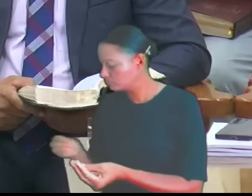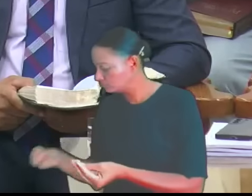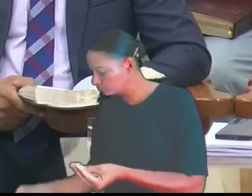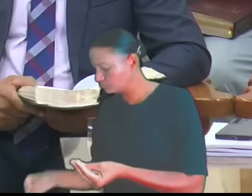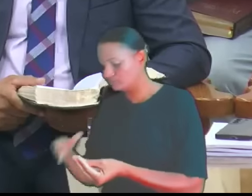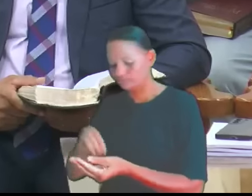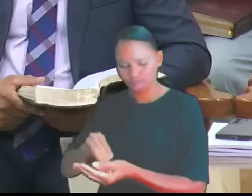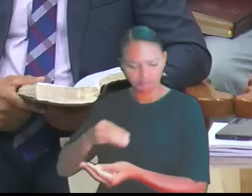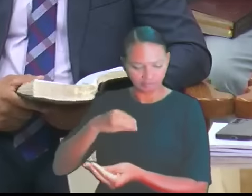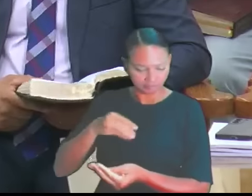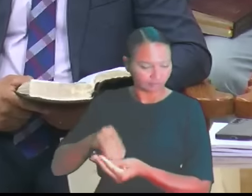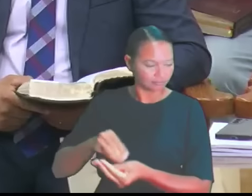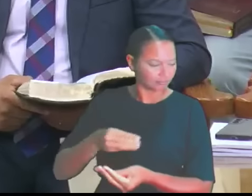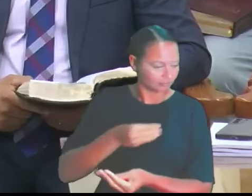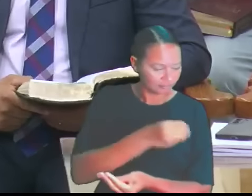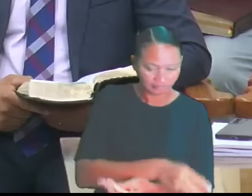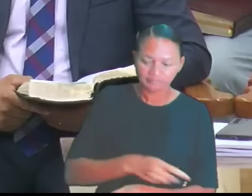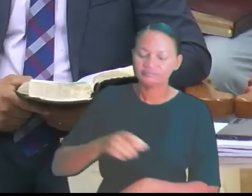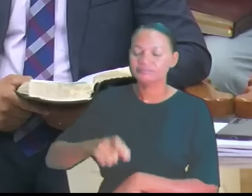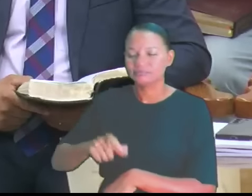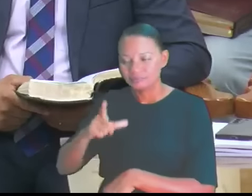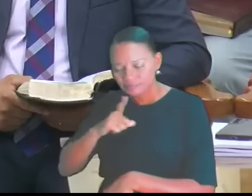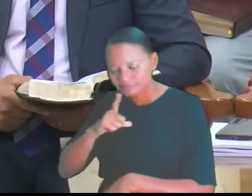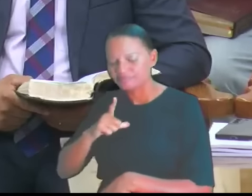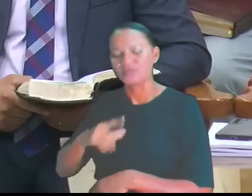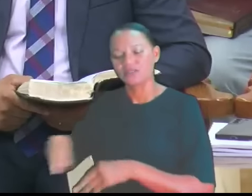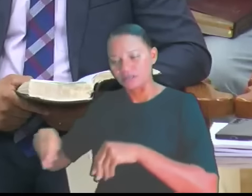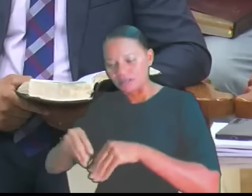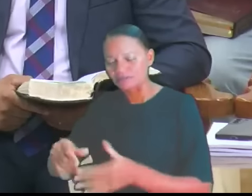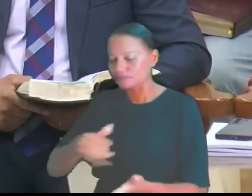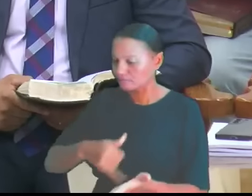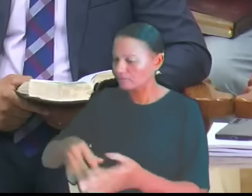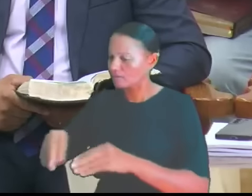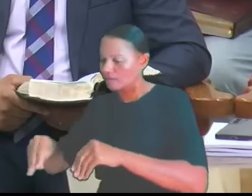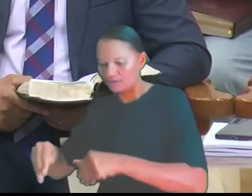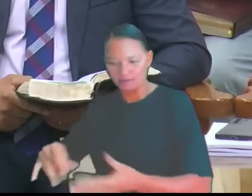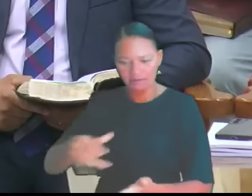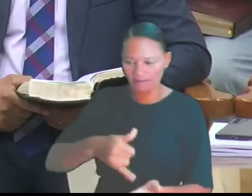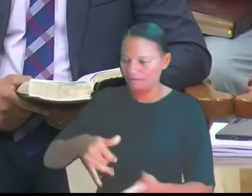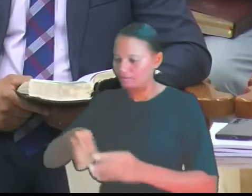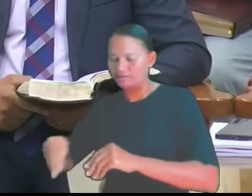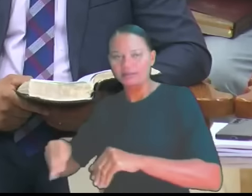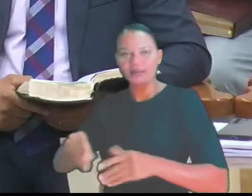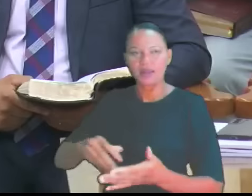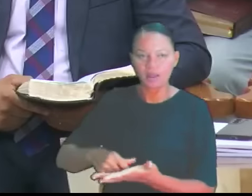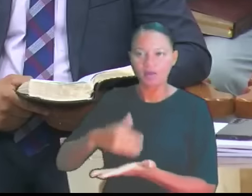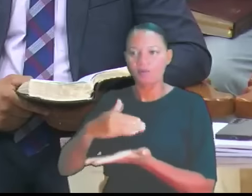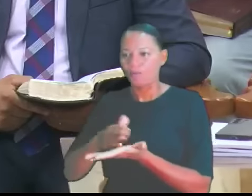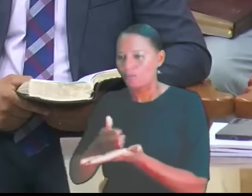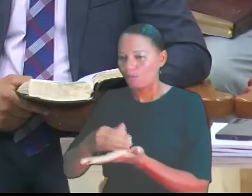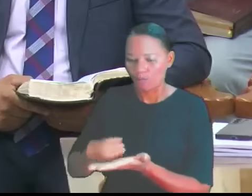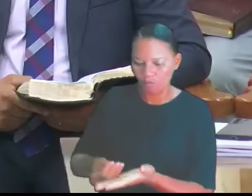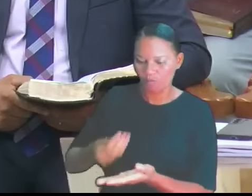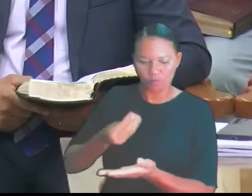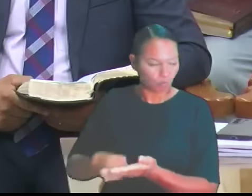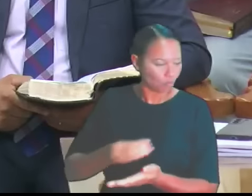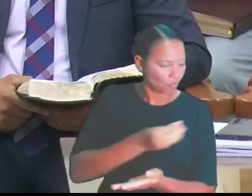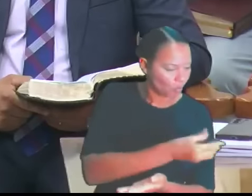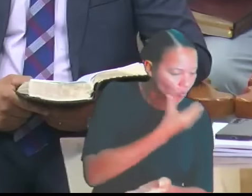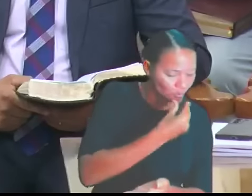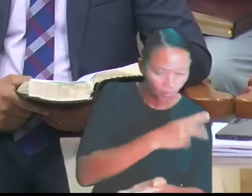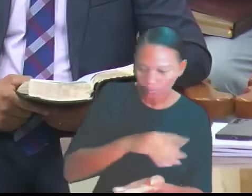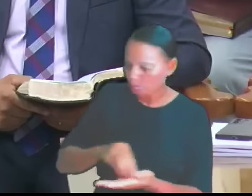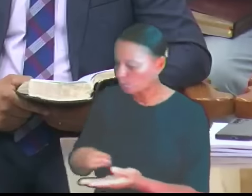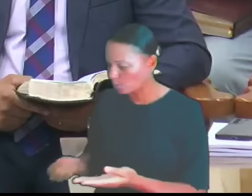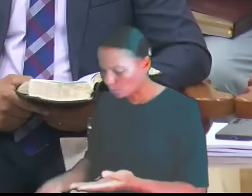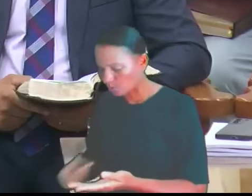para o menino, bolo para o profeta. Quando ela olha, tem farinha, tem azeite, tem farinha, tem azeite, tem farinha. E no outro dia, bolo para o profeta, bolo para ela, bolo para o menino. Quando ela olha,